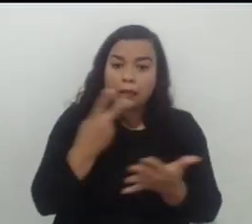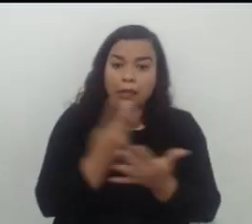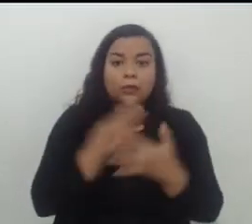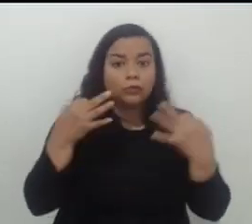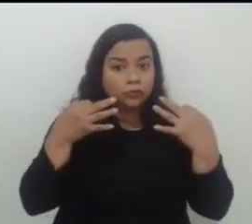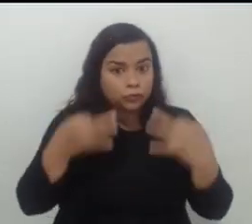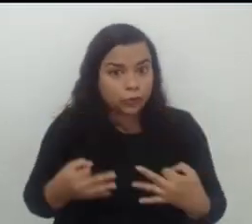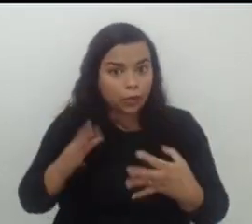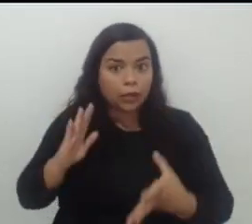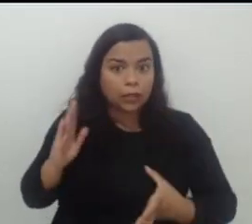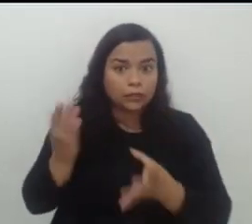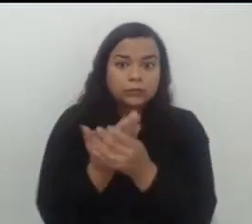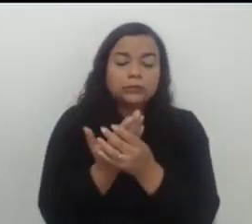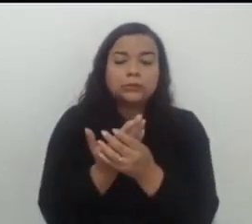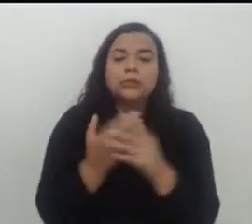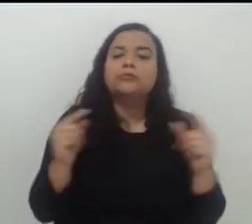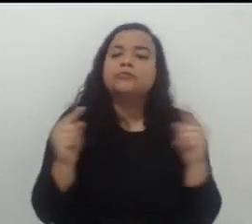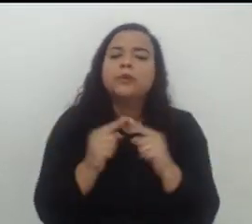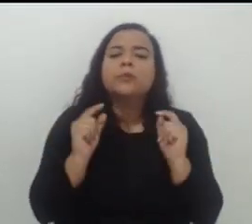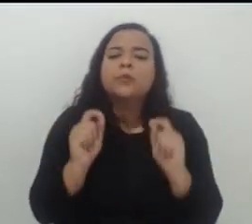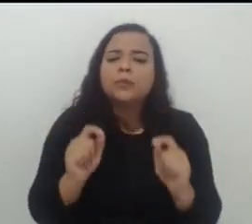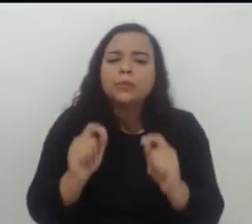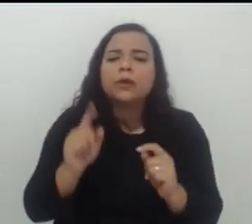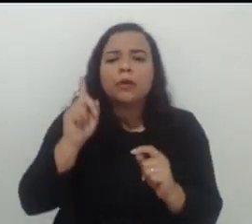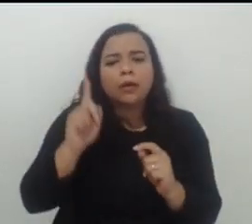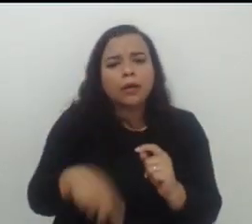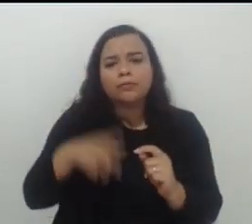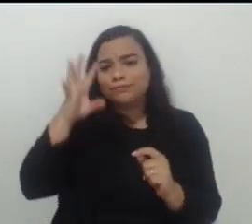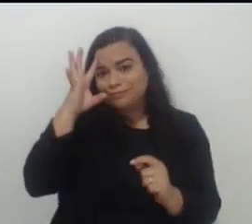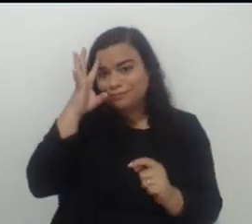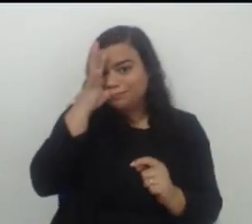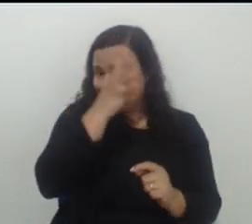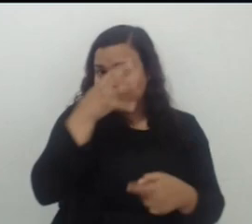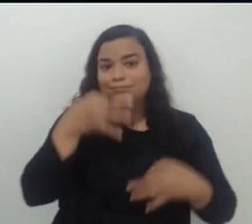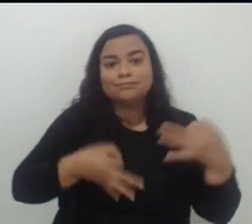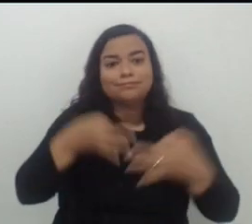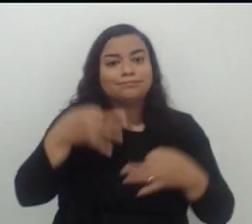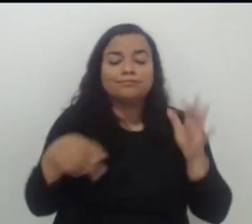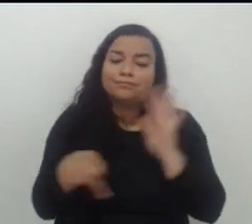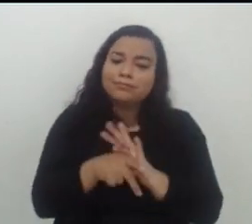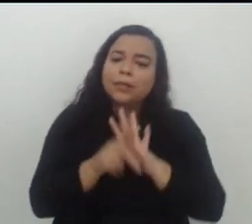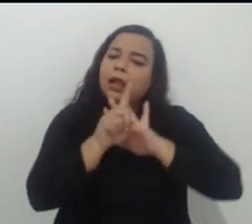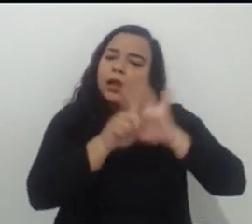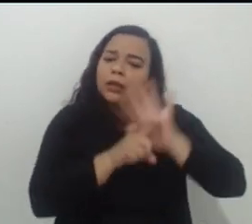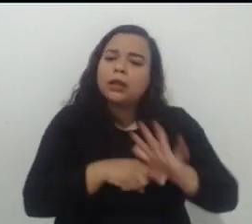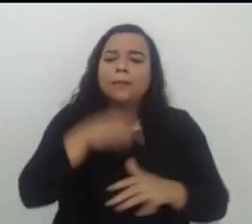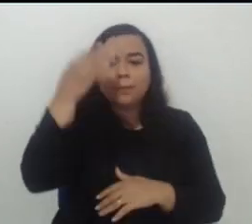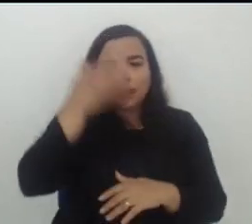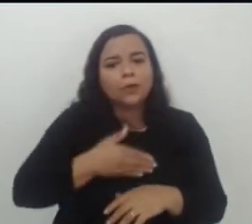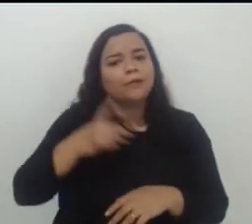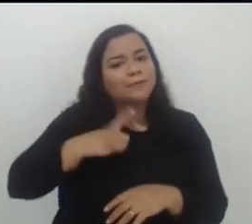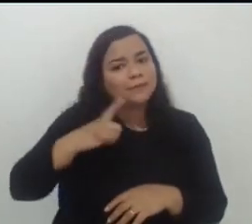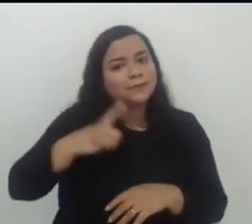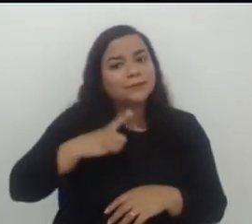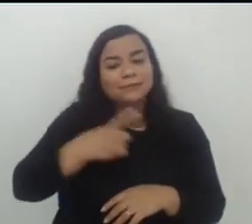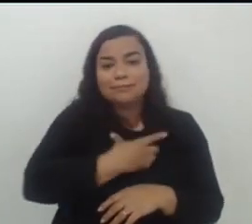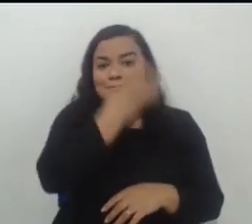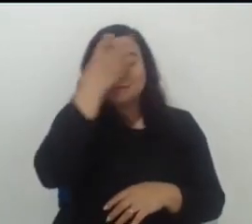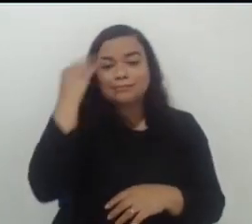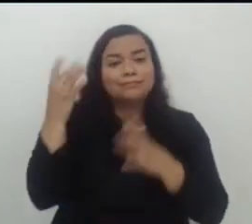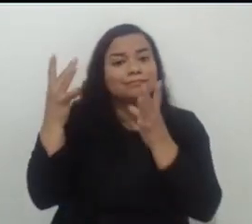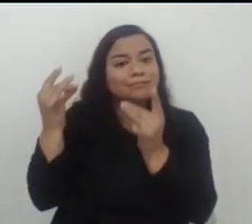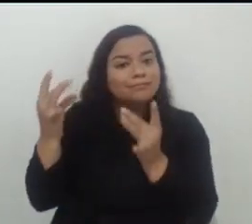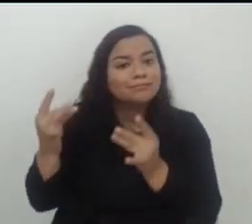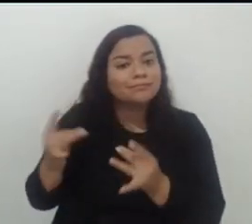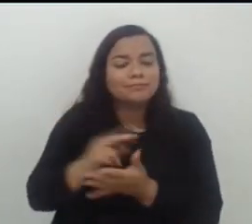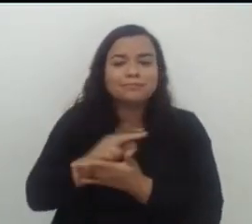ação rescisória decorre de uma desatenção do julgador quando analisa a prova, deixando de ver aspectos que se